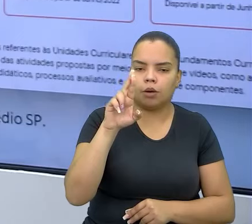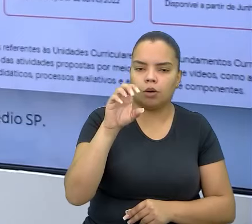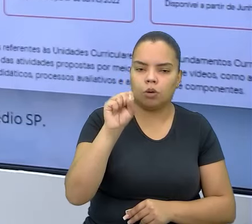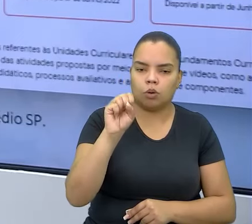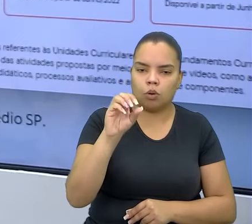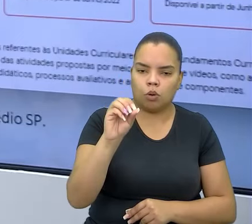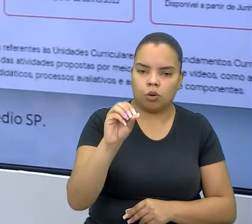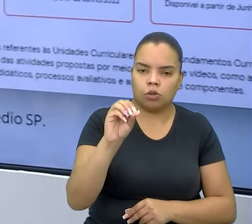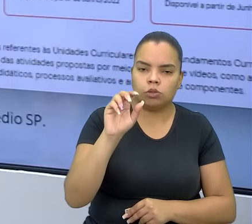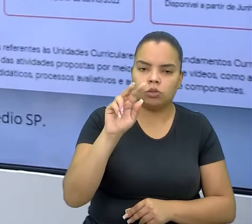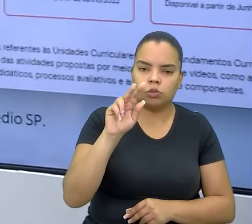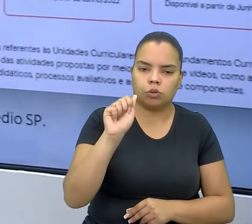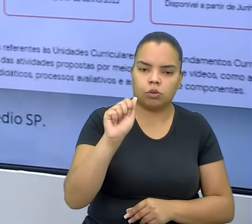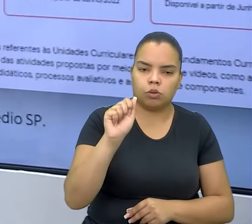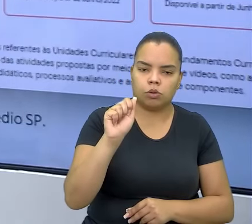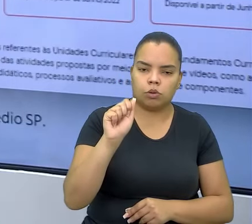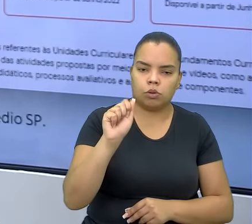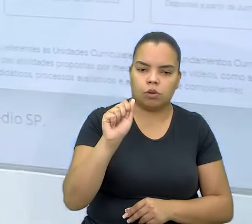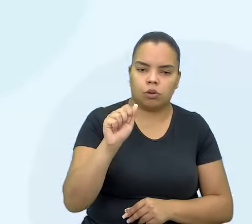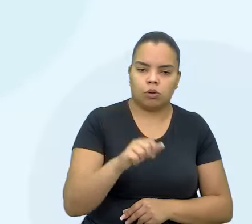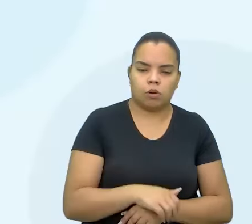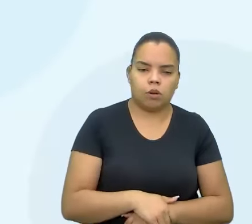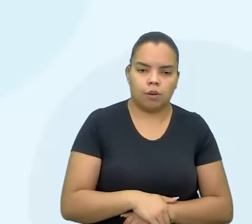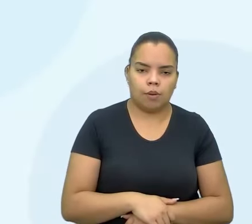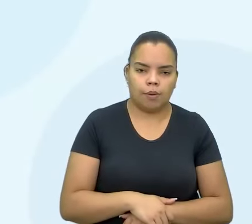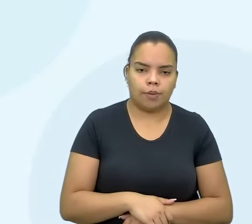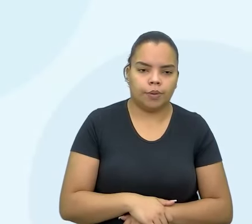para vocês, no slide, por favor.